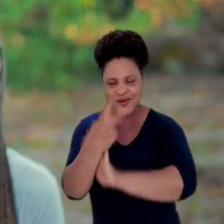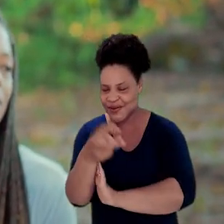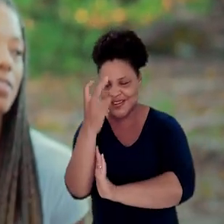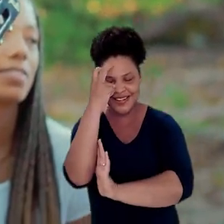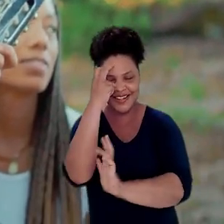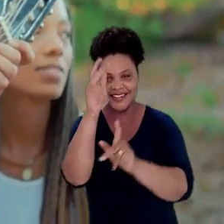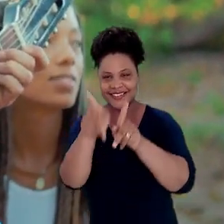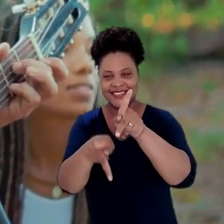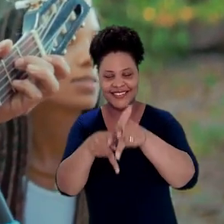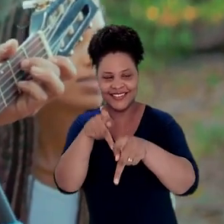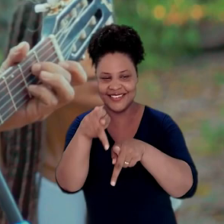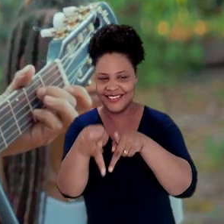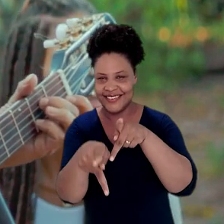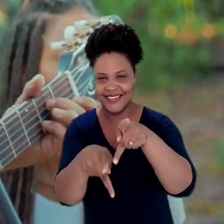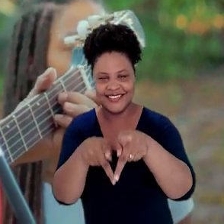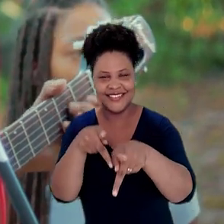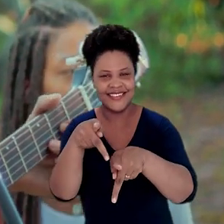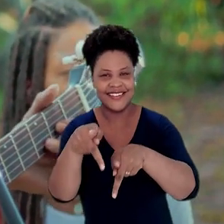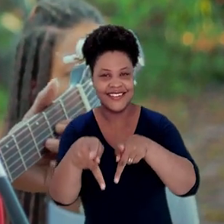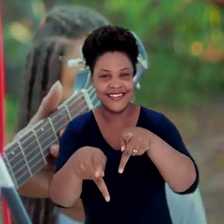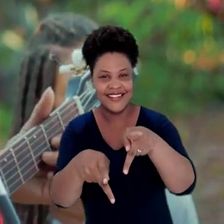sambadores a cultura